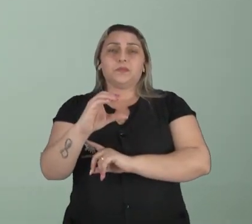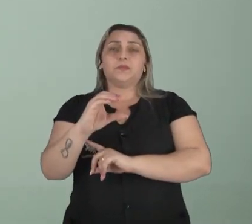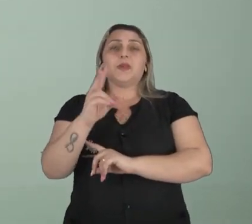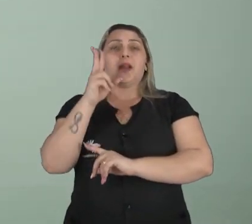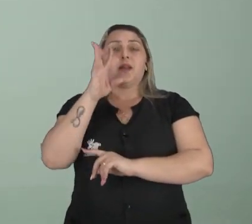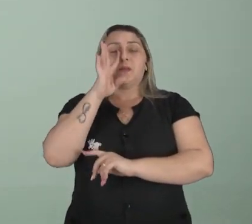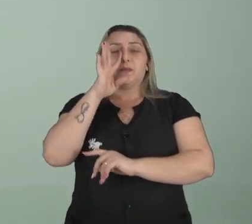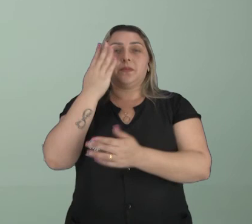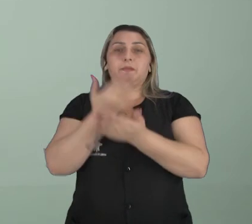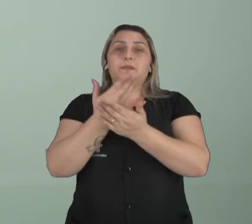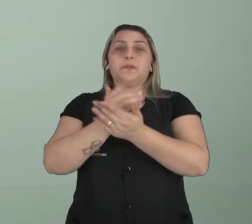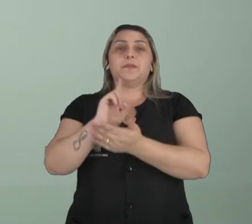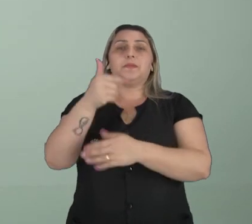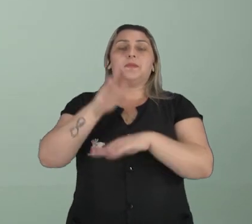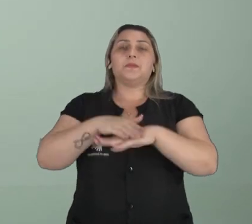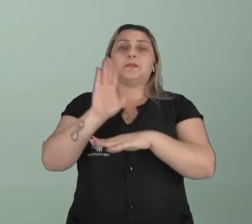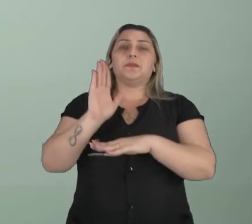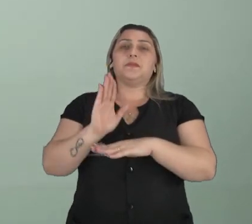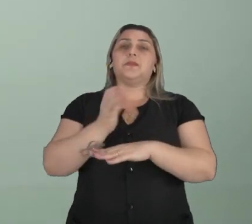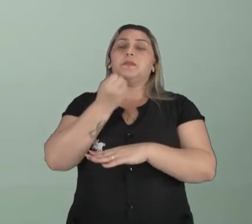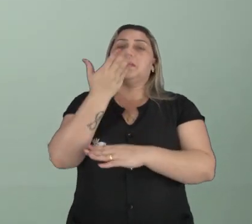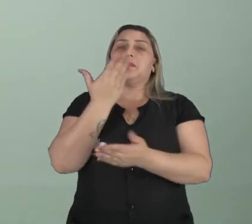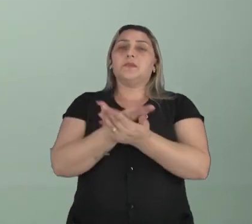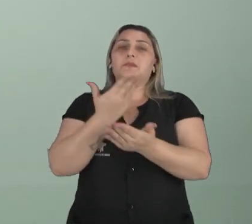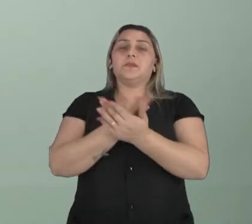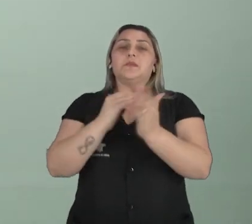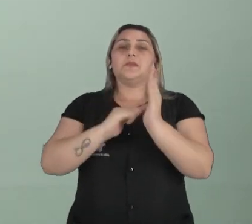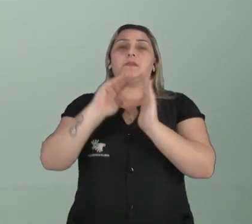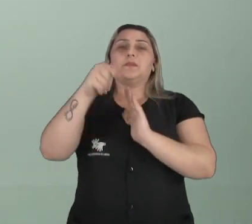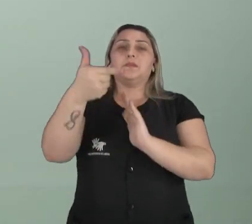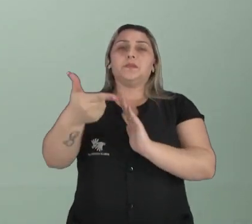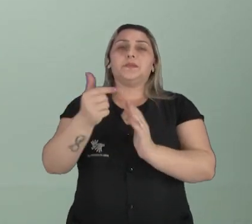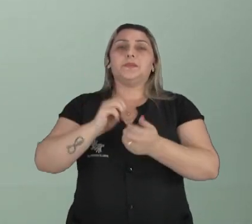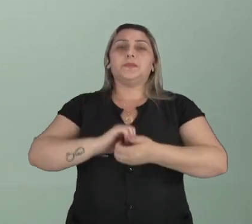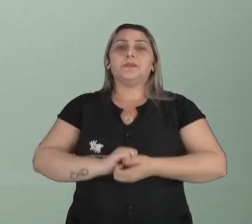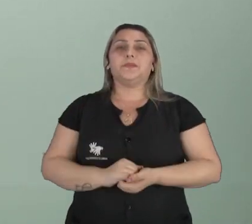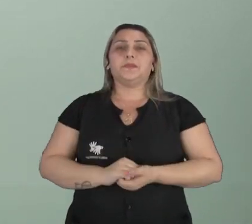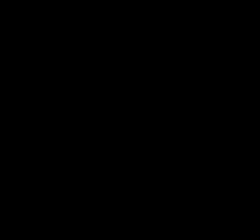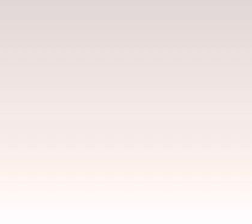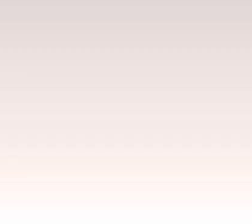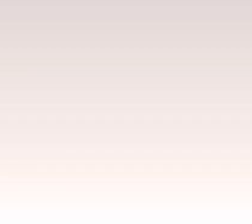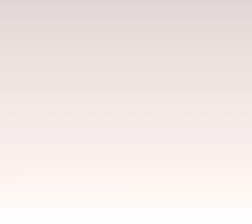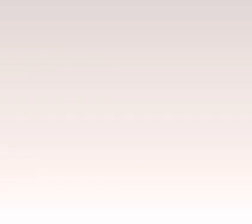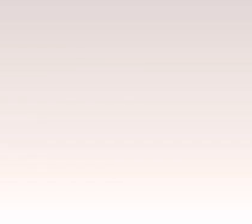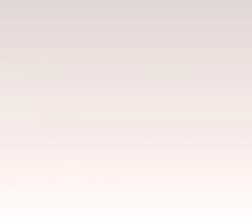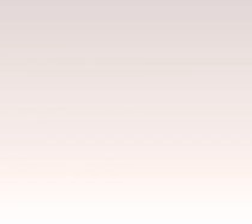para rever sala e outras mais os estudos e até o próximo